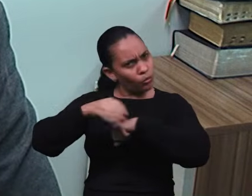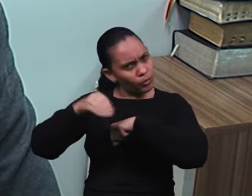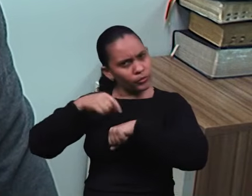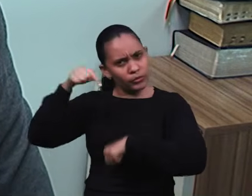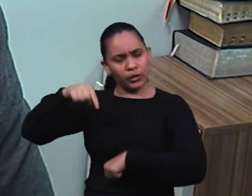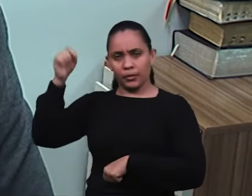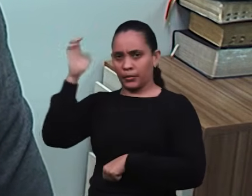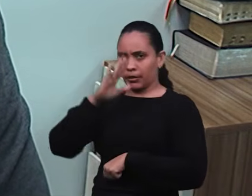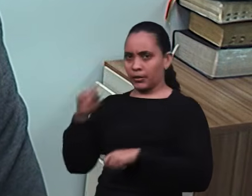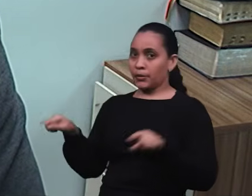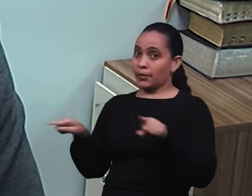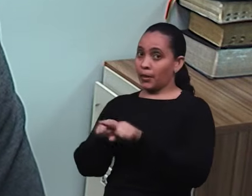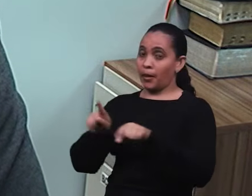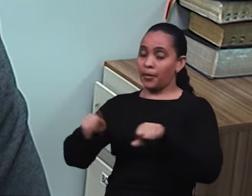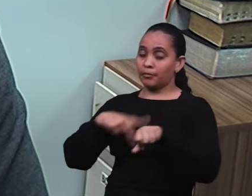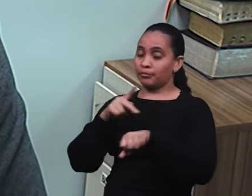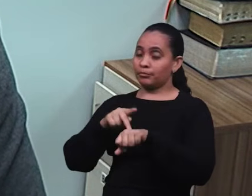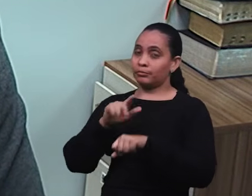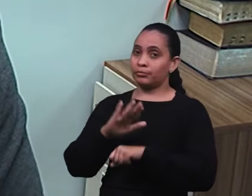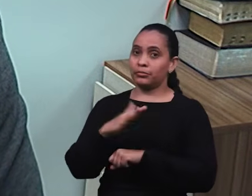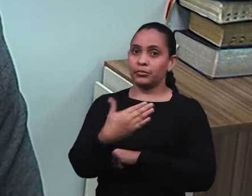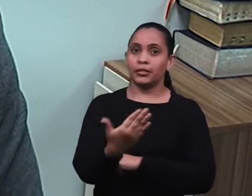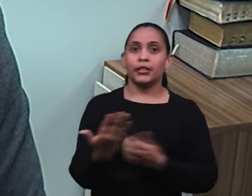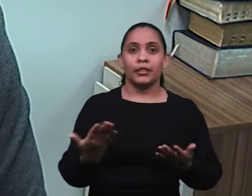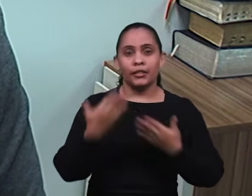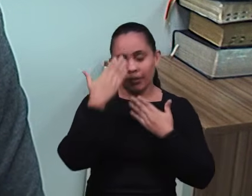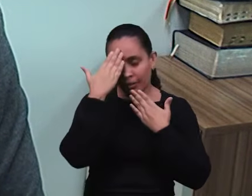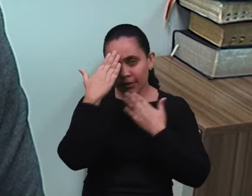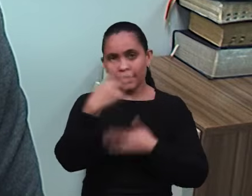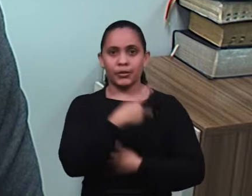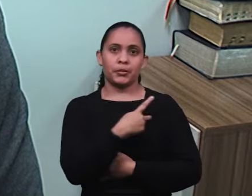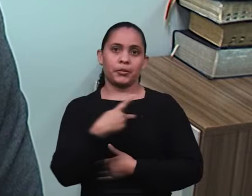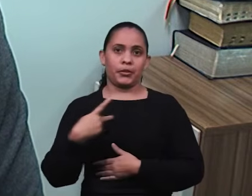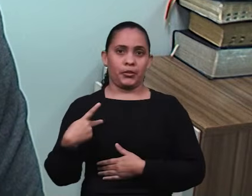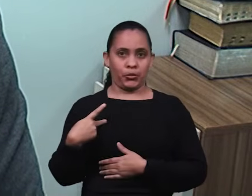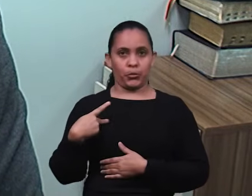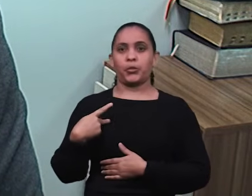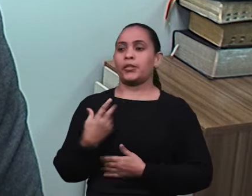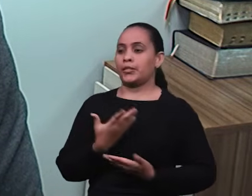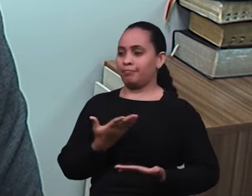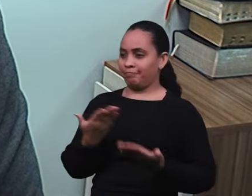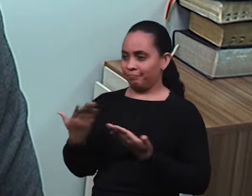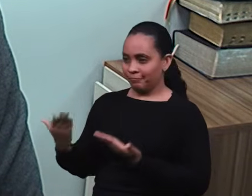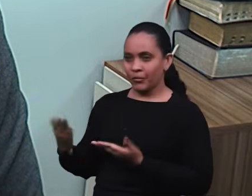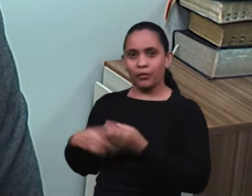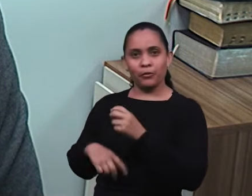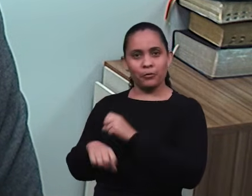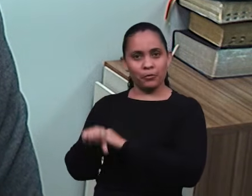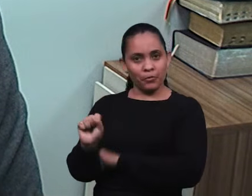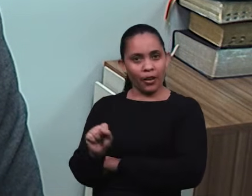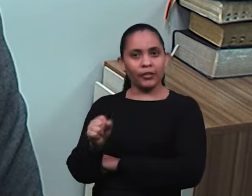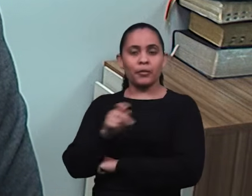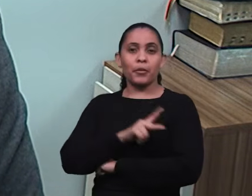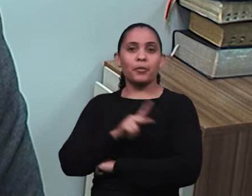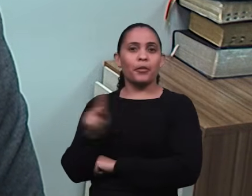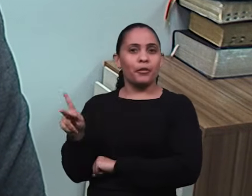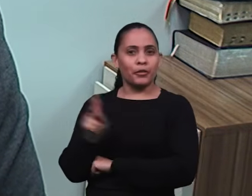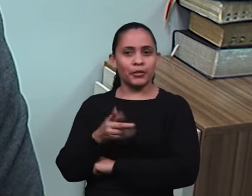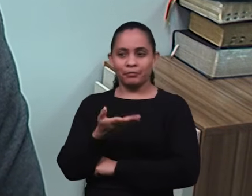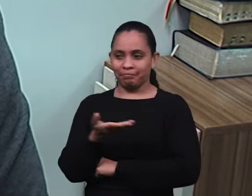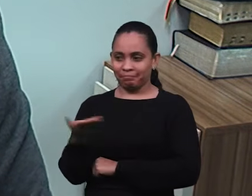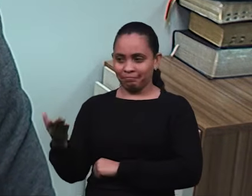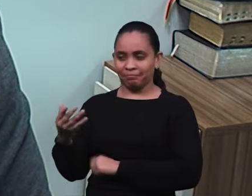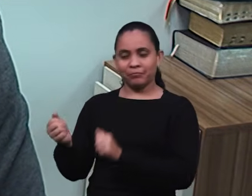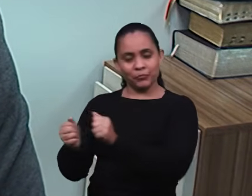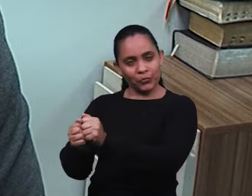que está no Brasil, você que está conosco também aí no exterior. Quero agradecer os amados pastores especialistas na área econômica, professores também